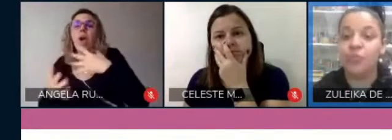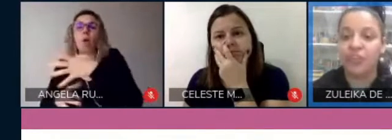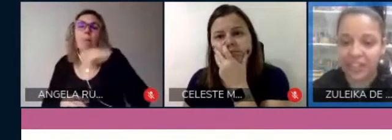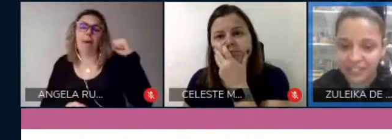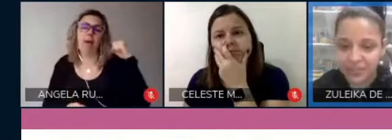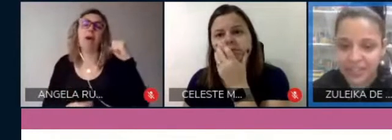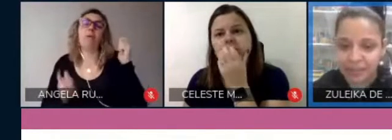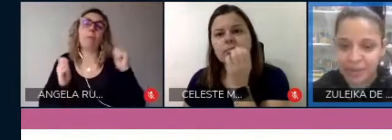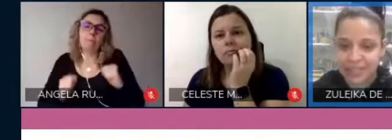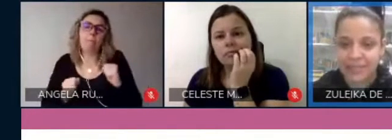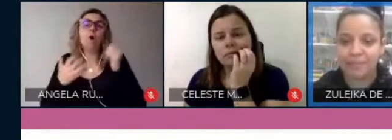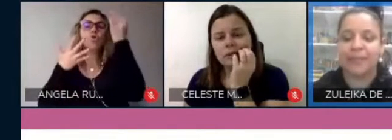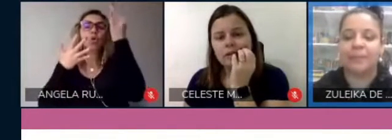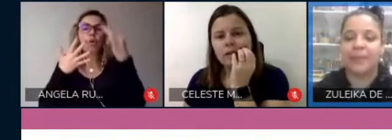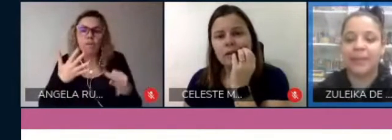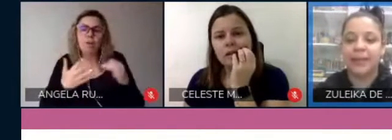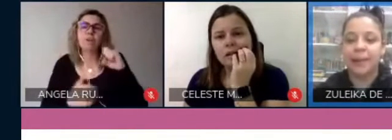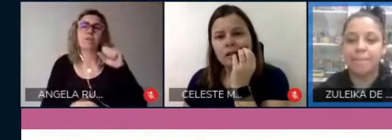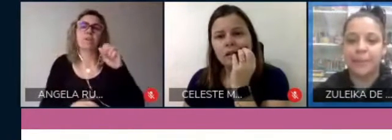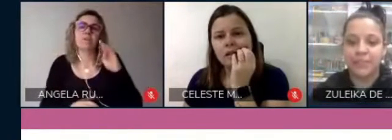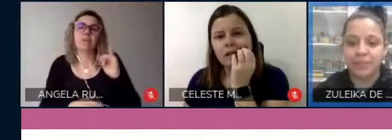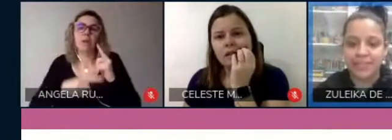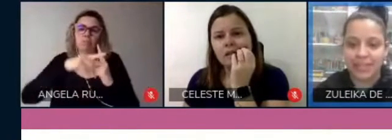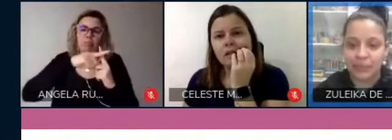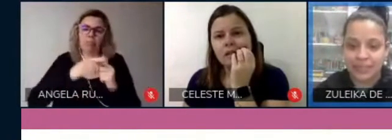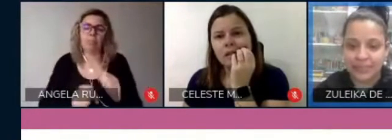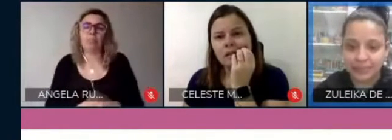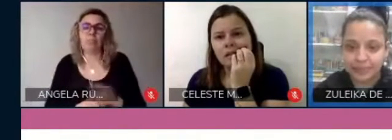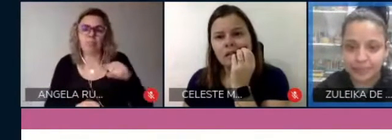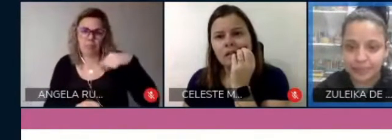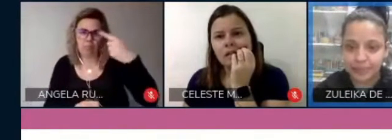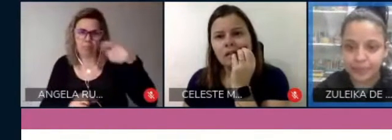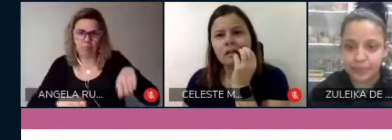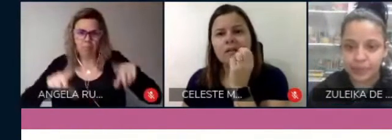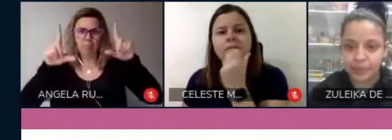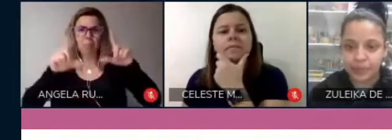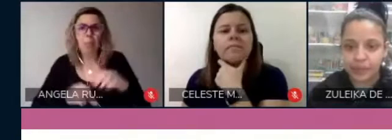Isso é possível eu conferir no Sabe Mais também. Pode passar, Luiz.